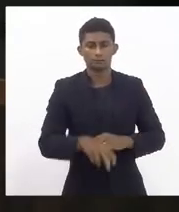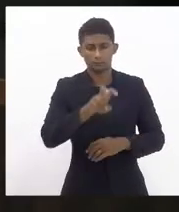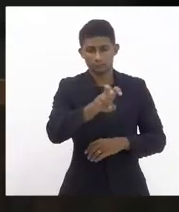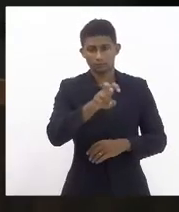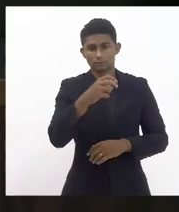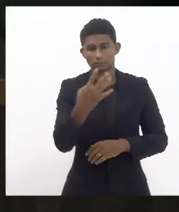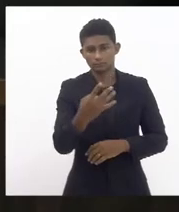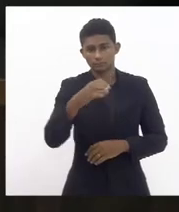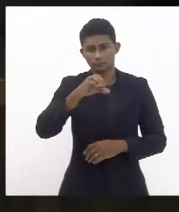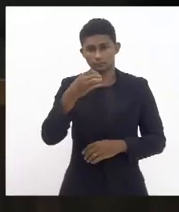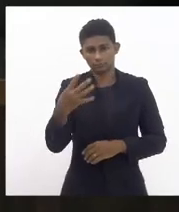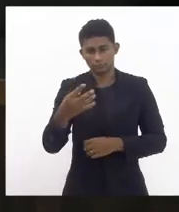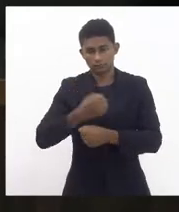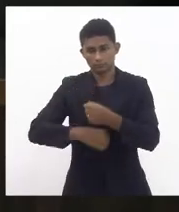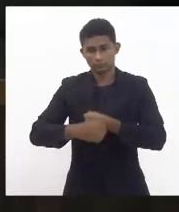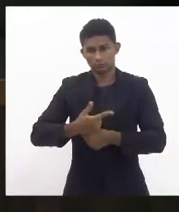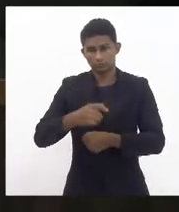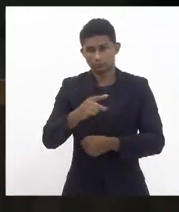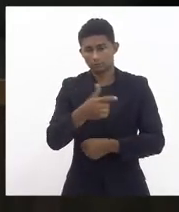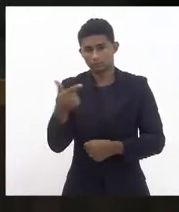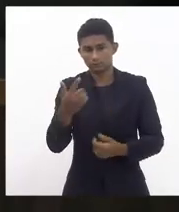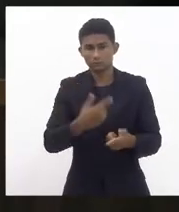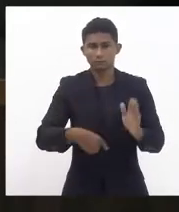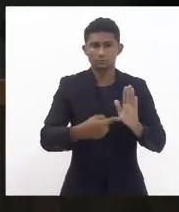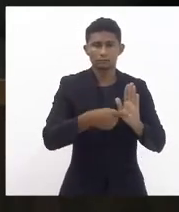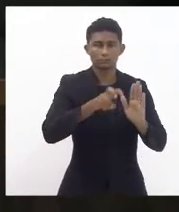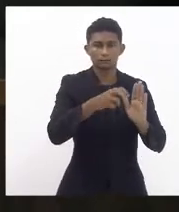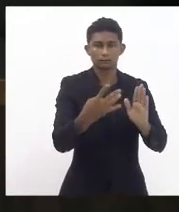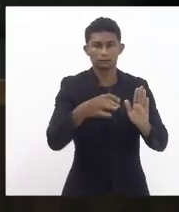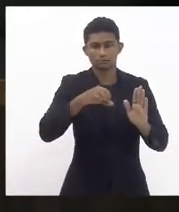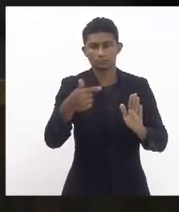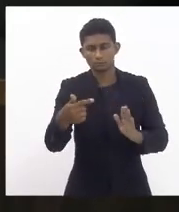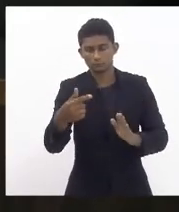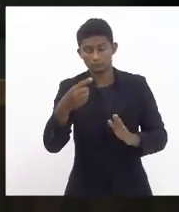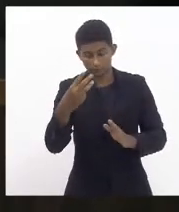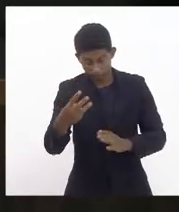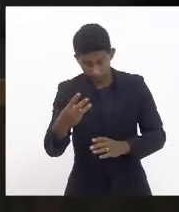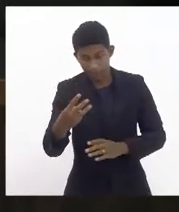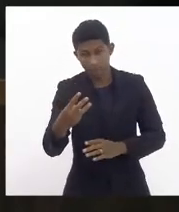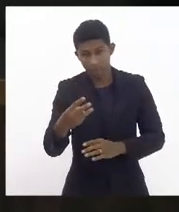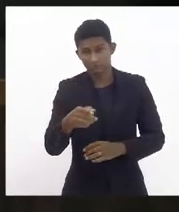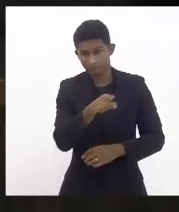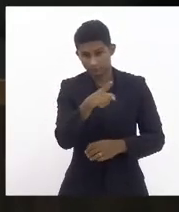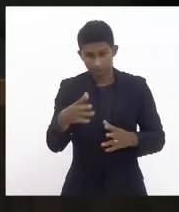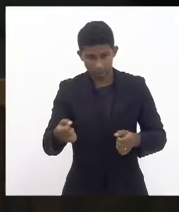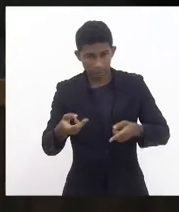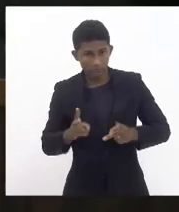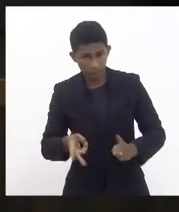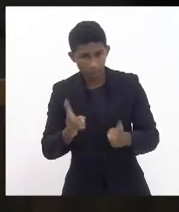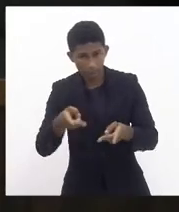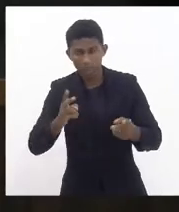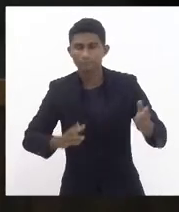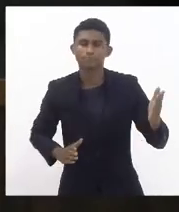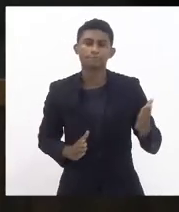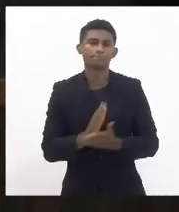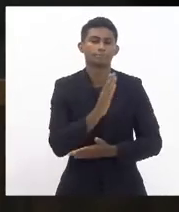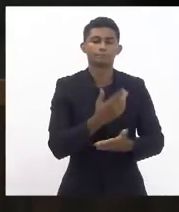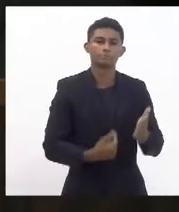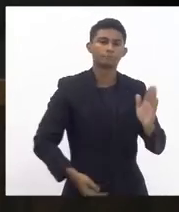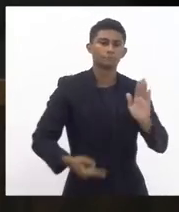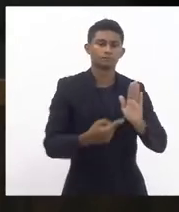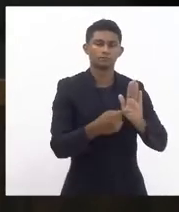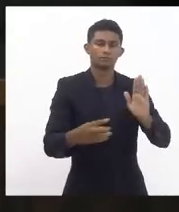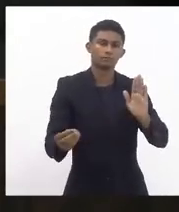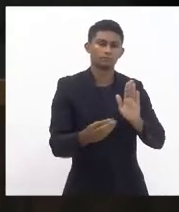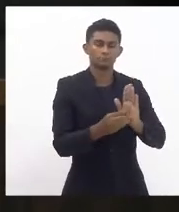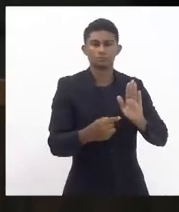5494 2.254 9322 deputado da Mônica seus que a própria submissão aprovado é que